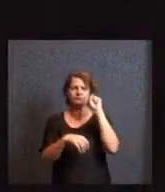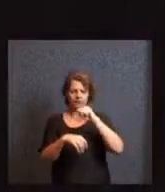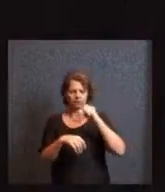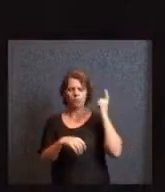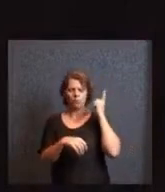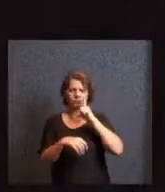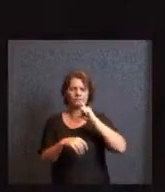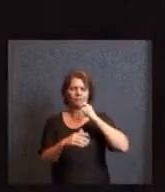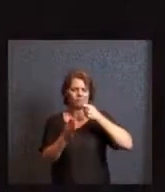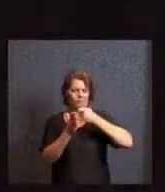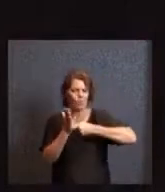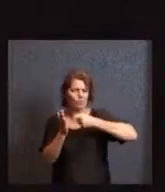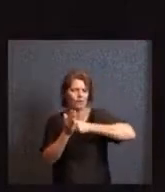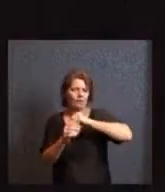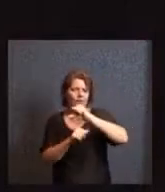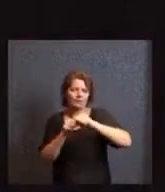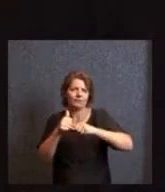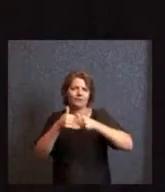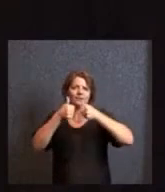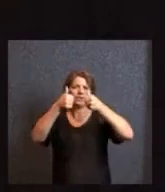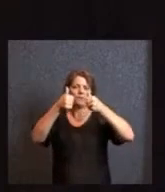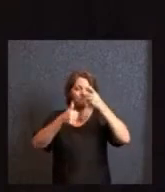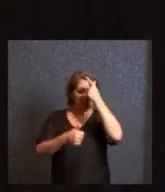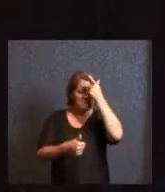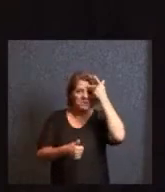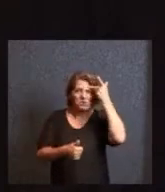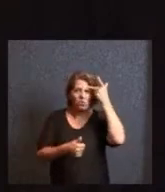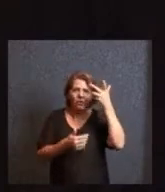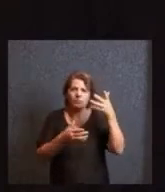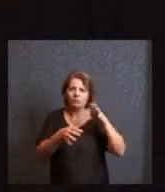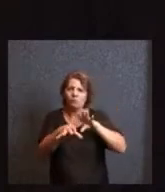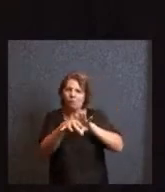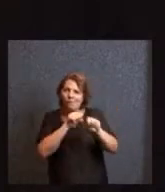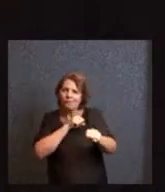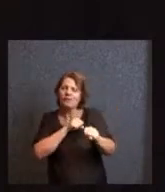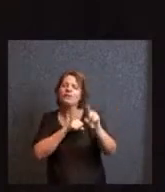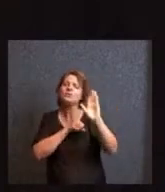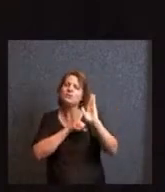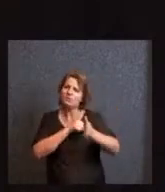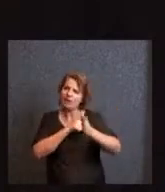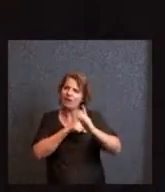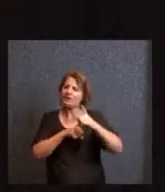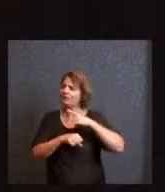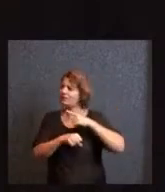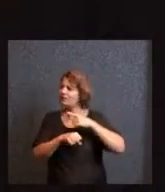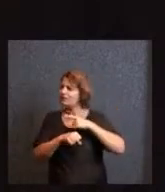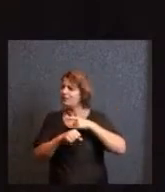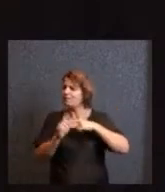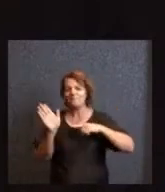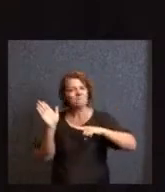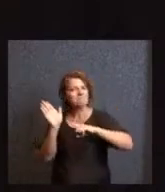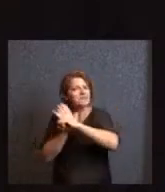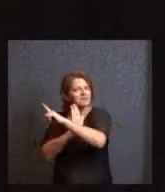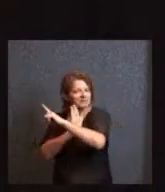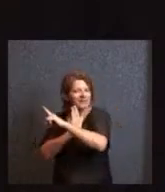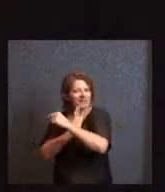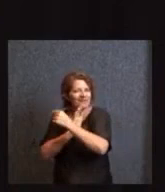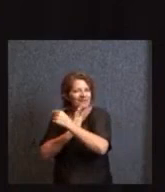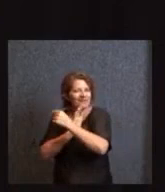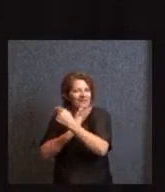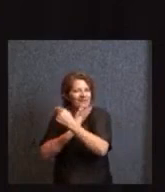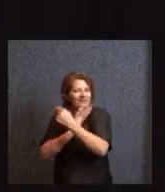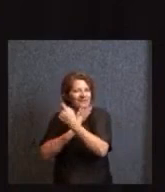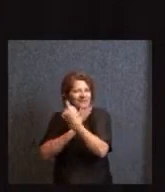rede. Pessoas qualificadas nós temos. Mas eu queria perguntar uma coisa. Como